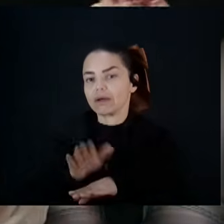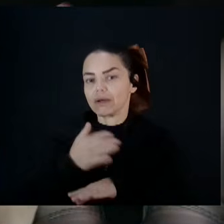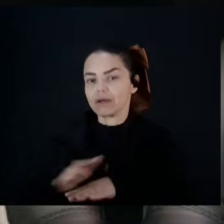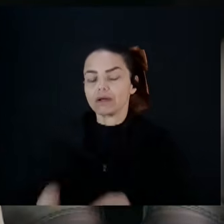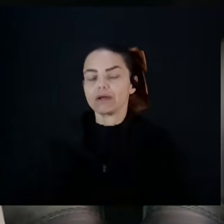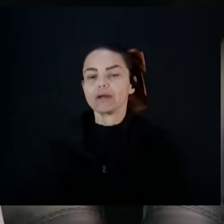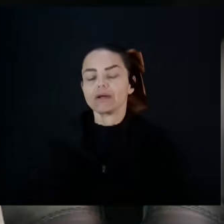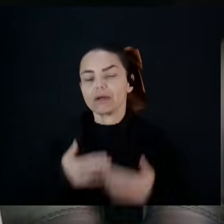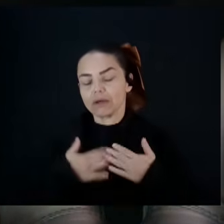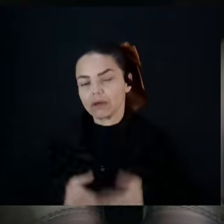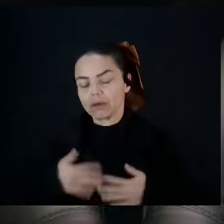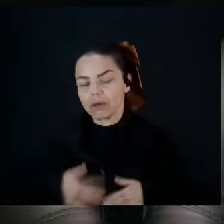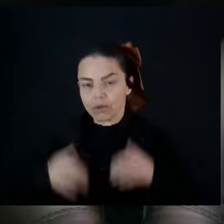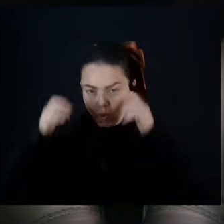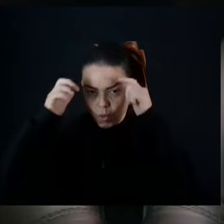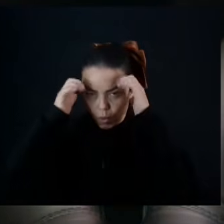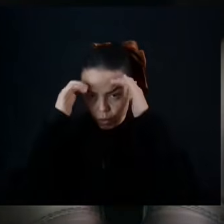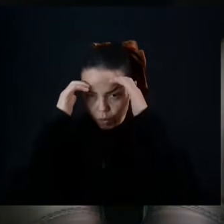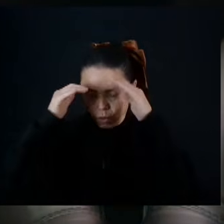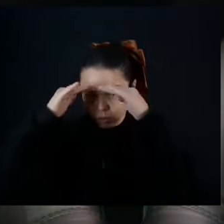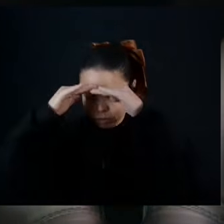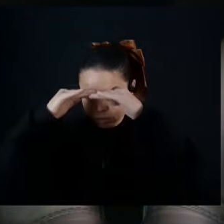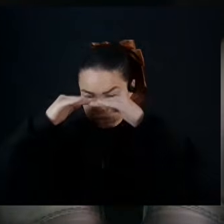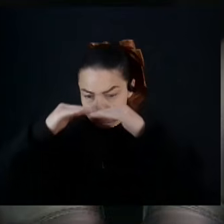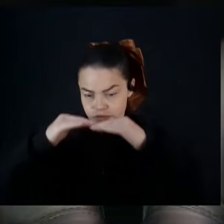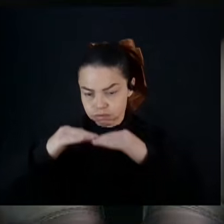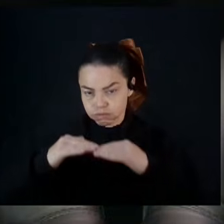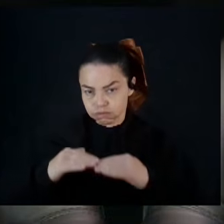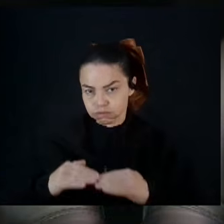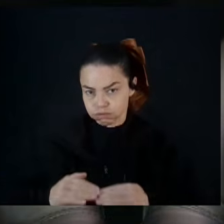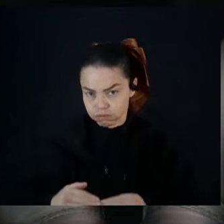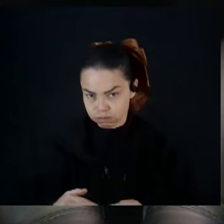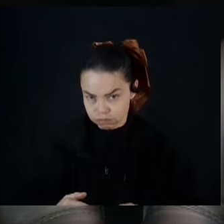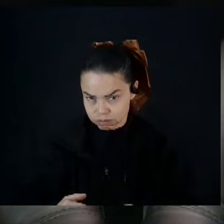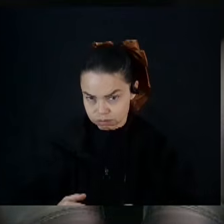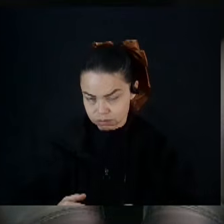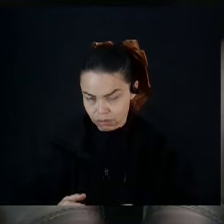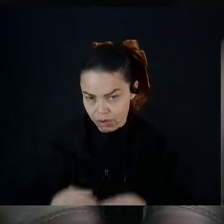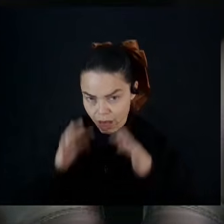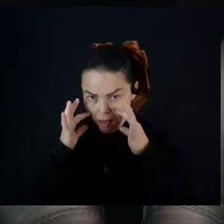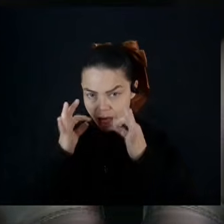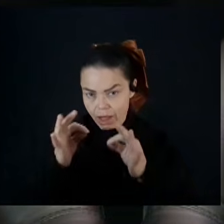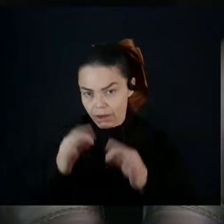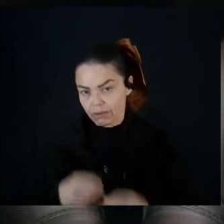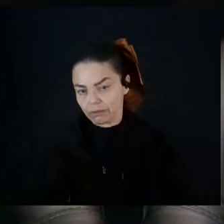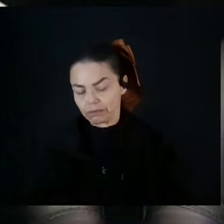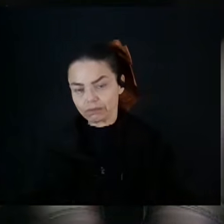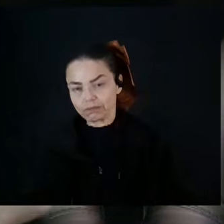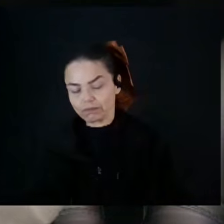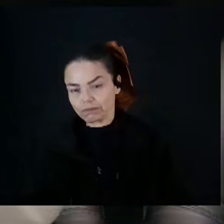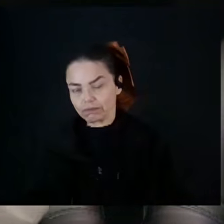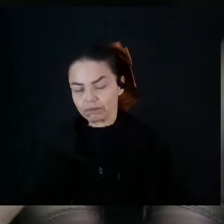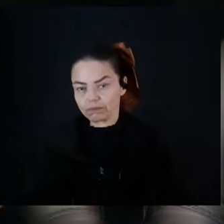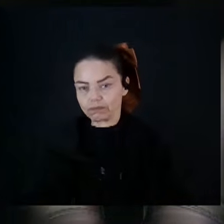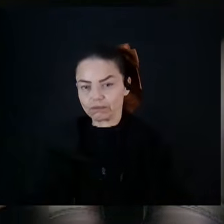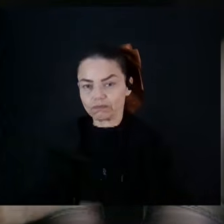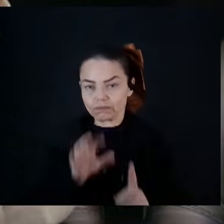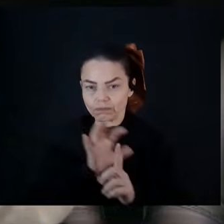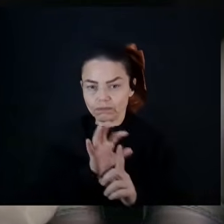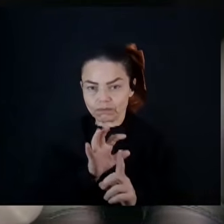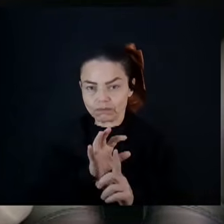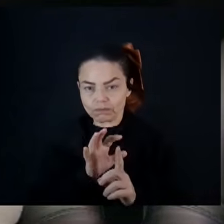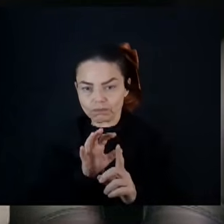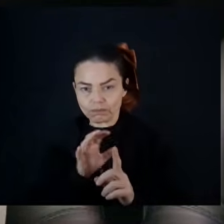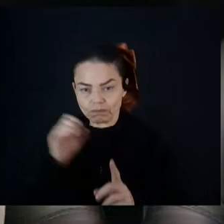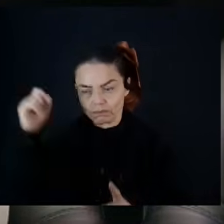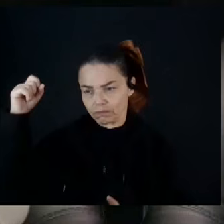cérebro. Quando eu faço isso, quando eu estou fazendo essa atenção plena, eu pego os estímulos, então a luz,